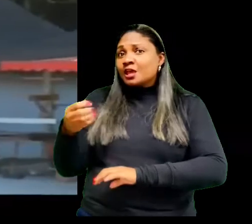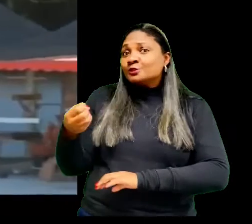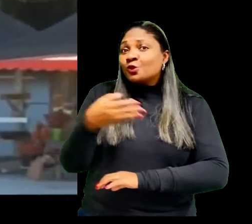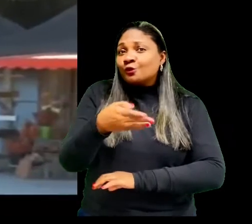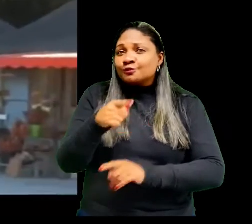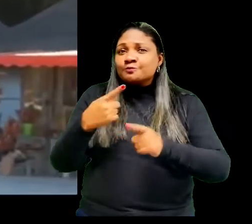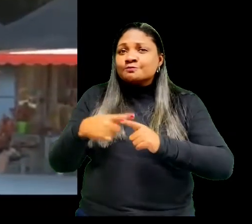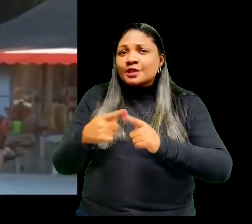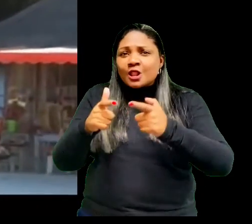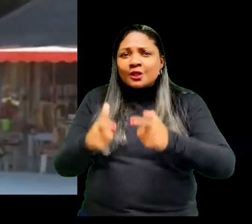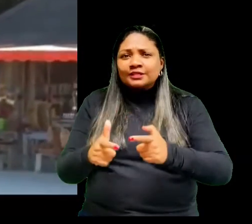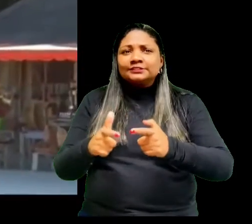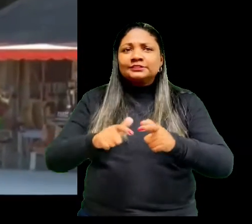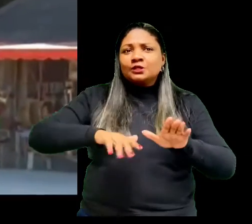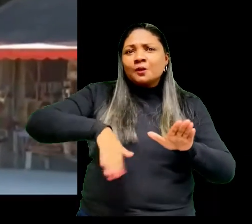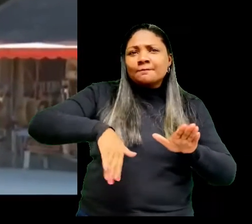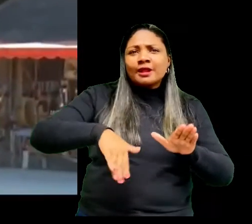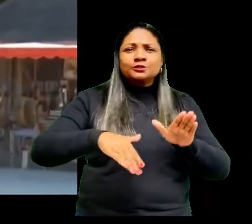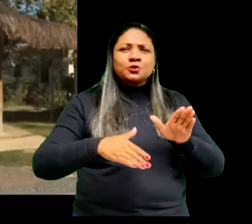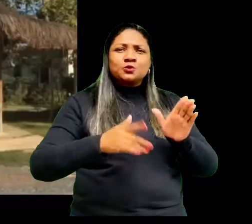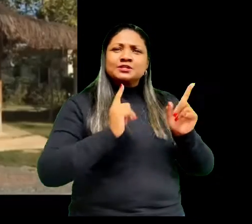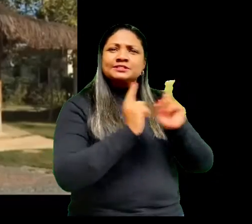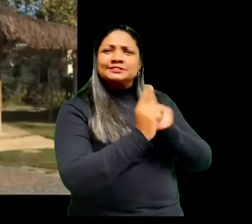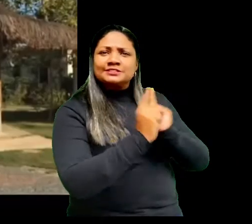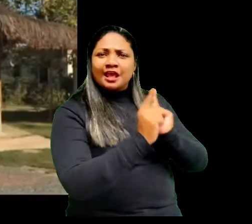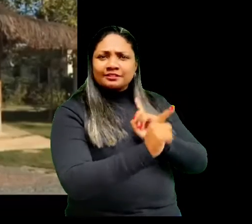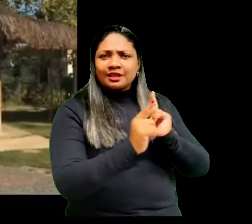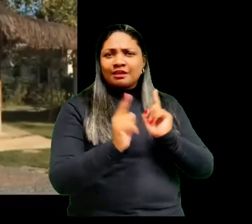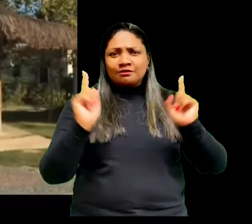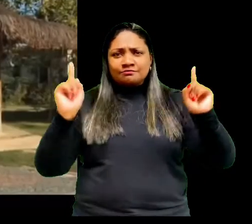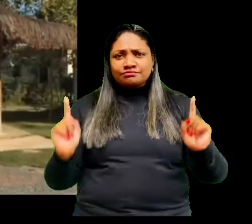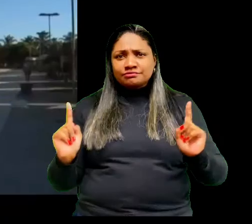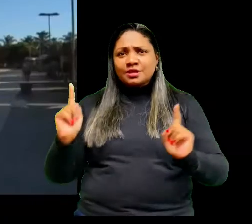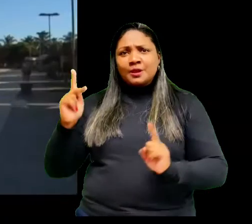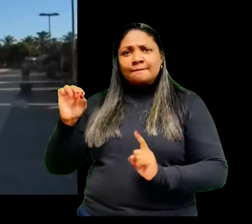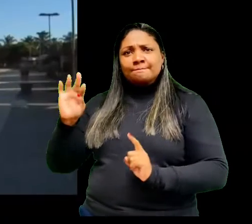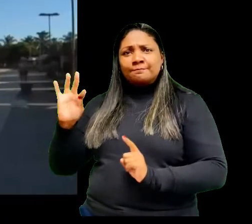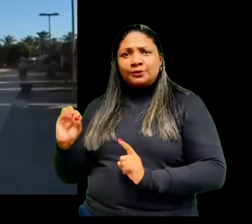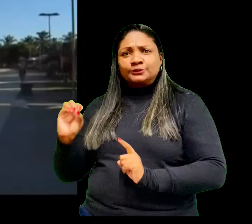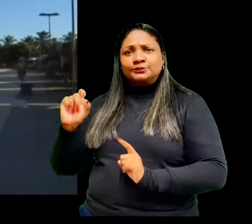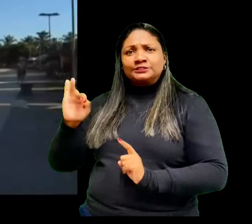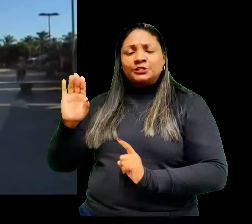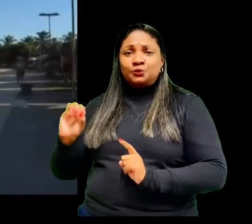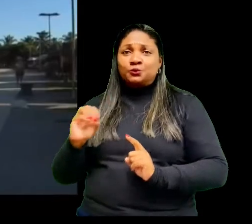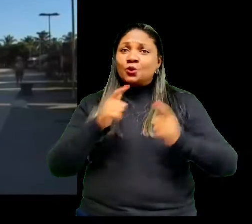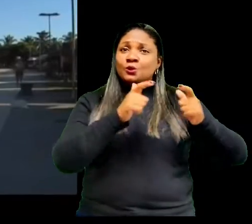recente e localiza-se às margens da rodovia que liga Porto Seguro a Santa Cruz de